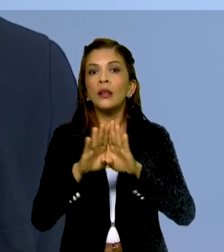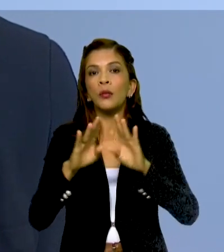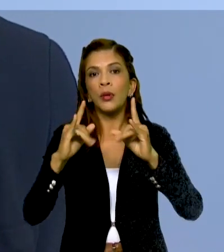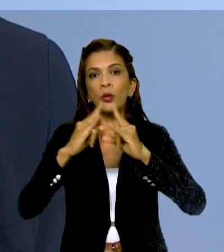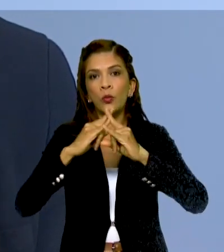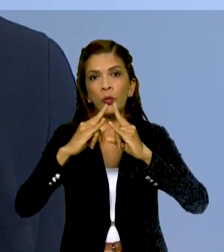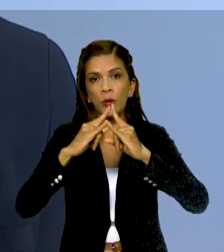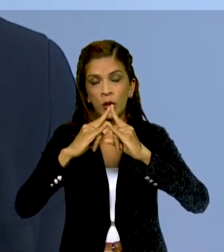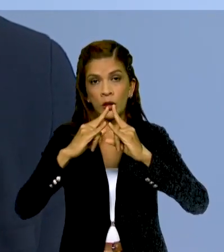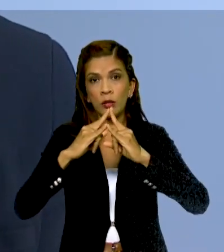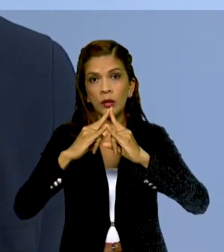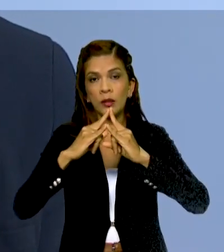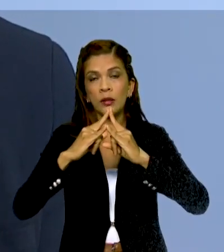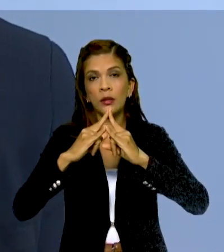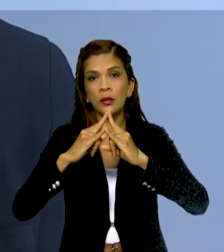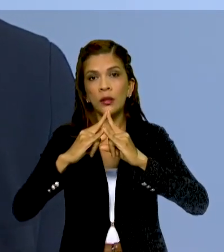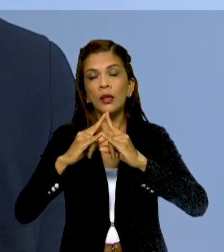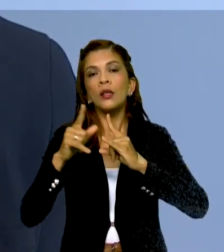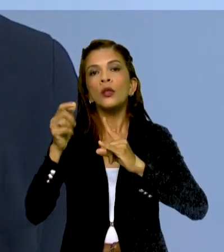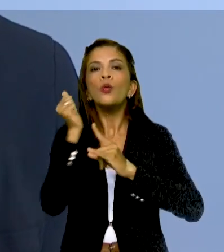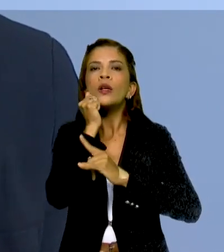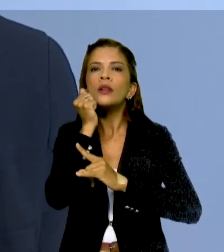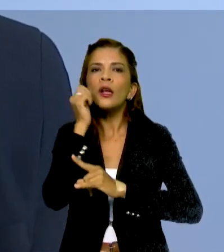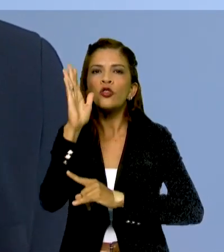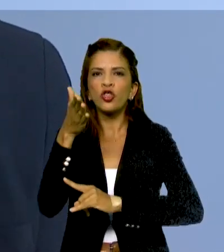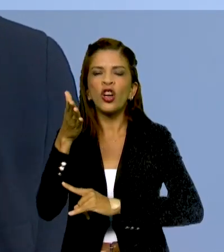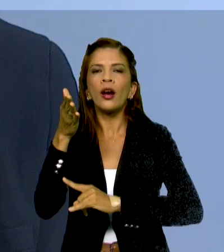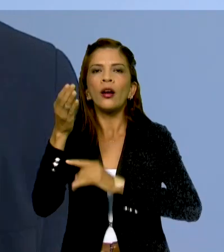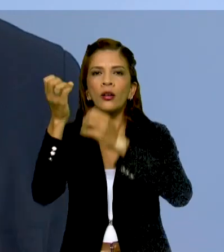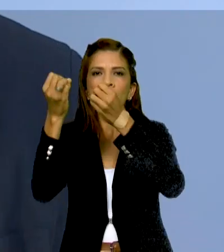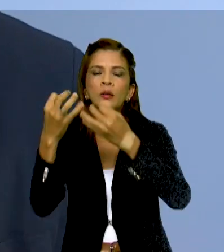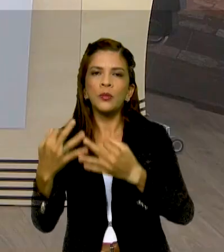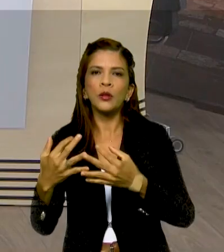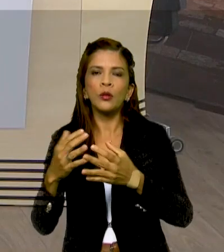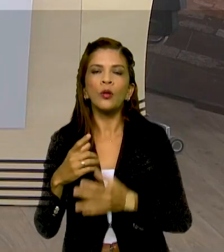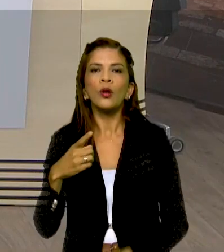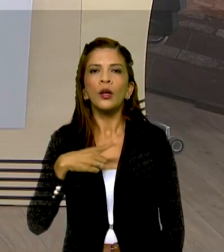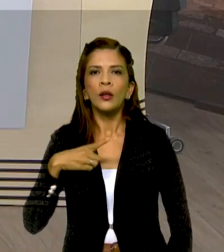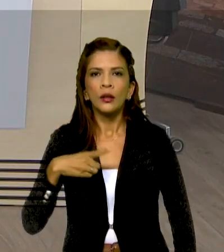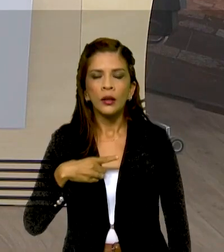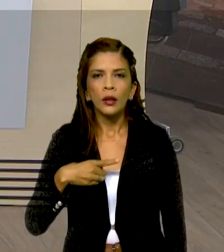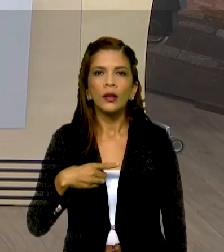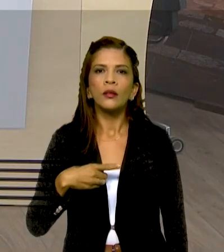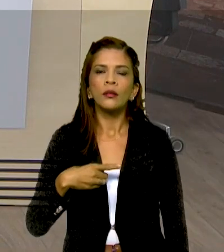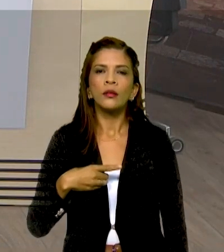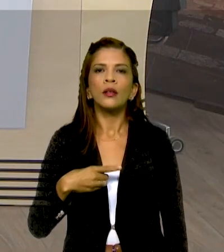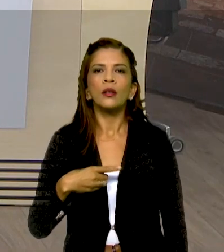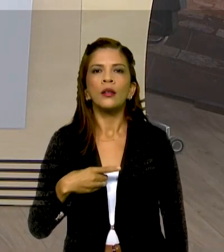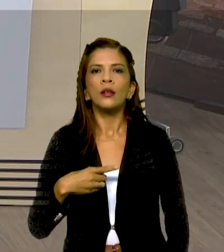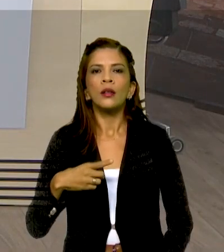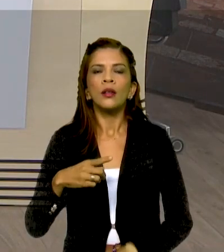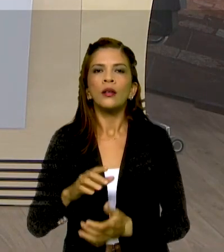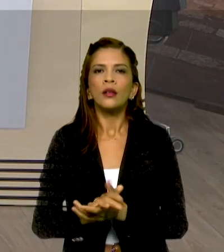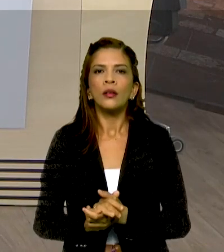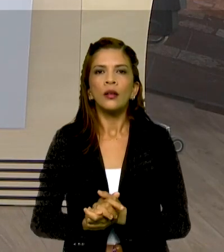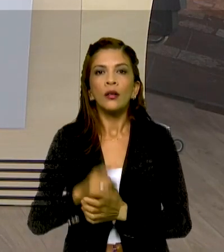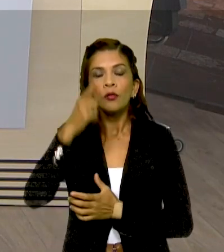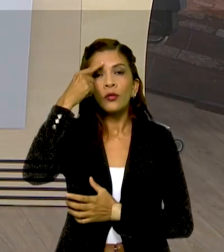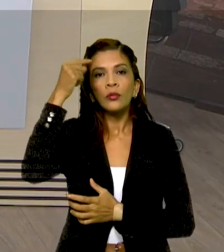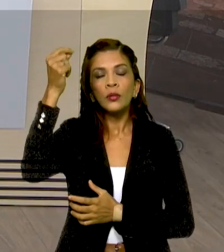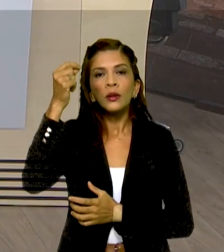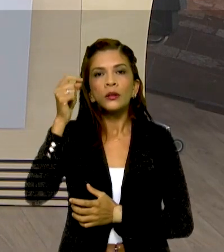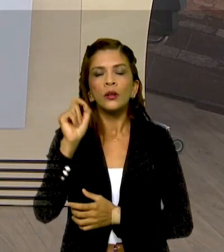citou mais cedo, o INES hoje conta com uma graduação em pedagogia bilíngue, que serve para a formação